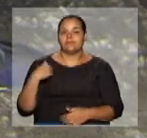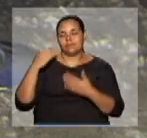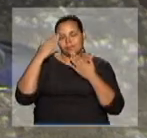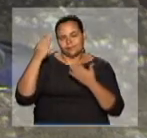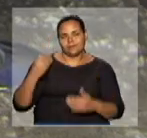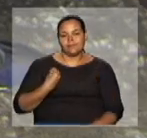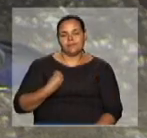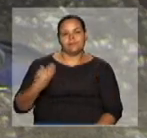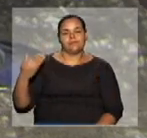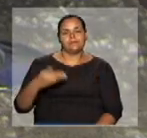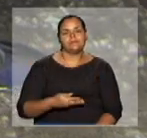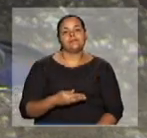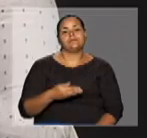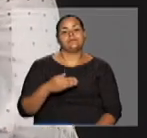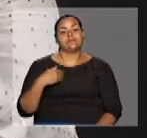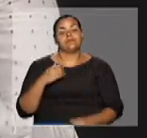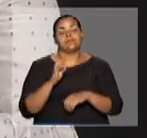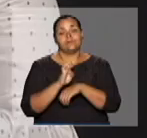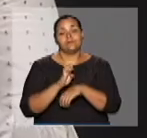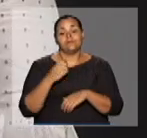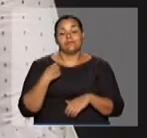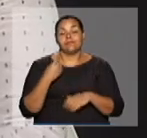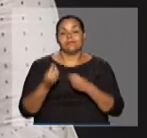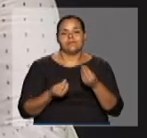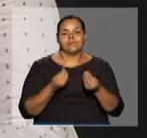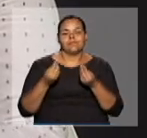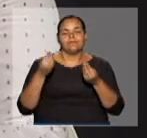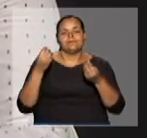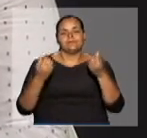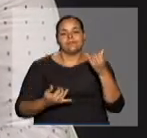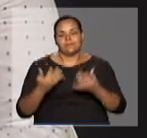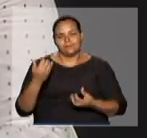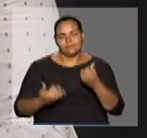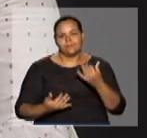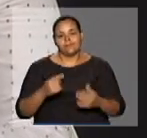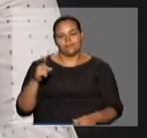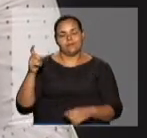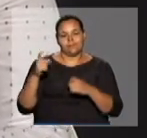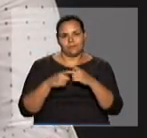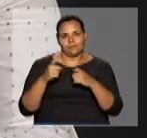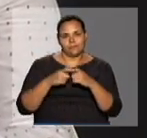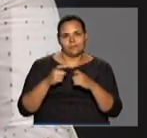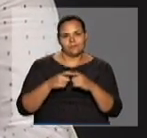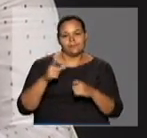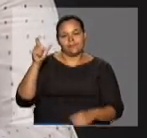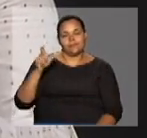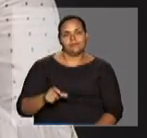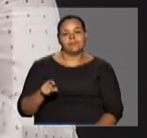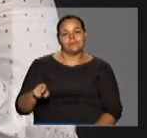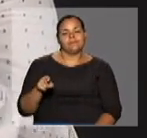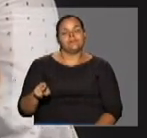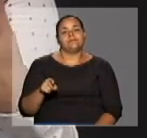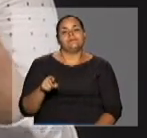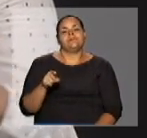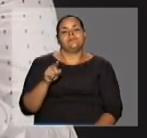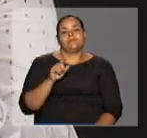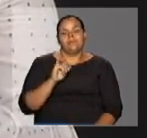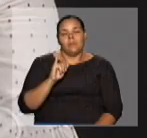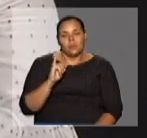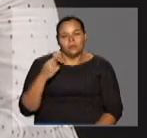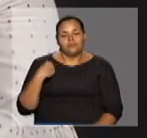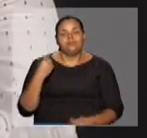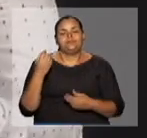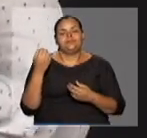Alerj Entrevista. Vamos começar explicando para quem está em casa, já que o senhor é médico infectologista. Antes de entrar